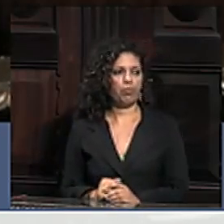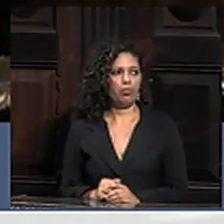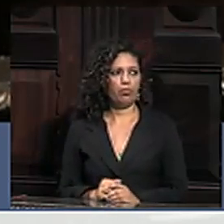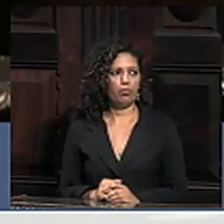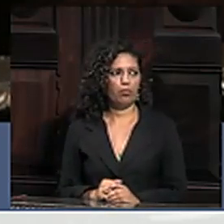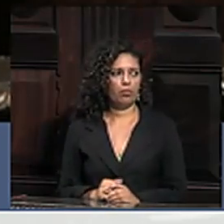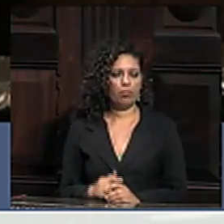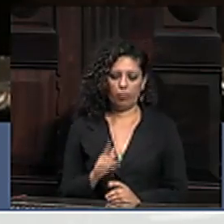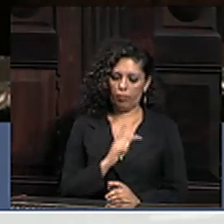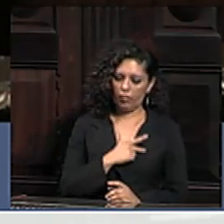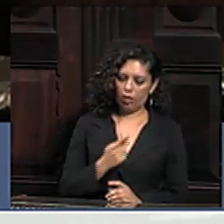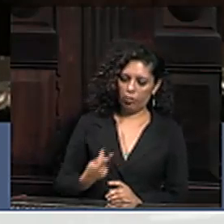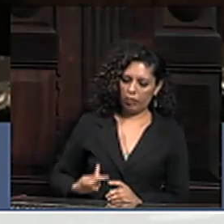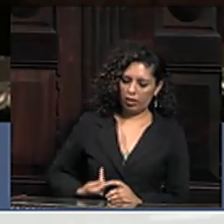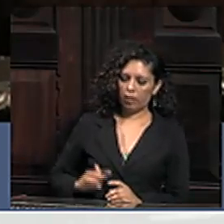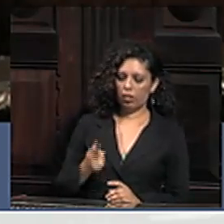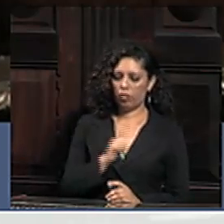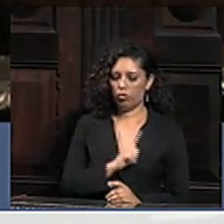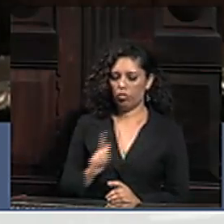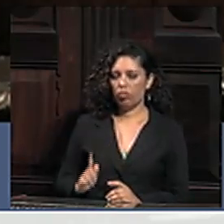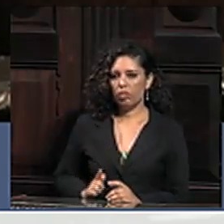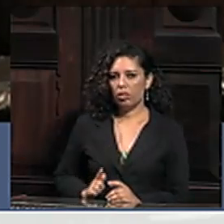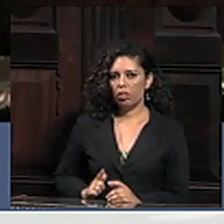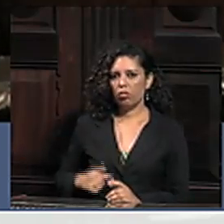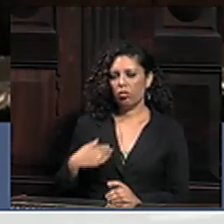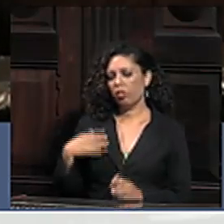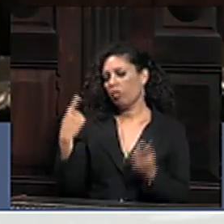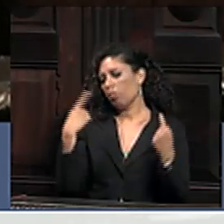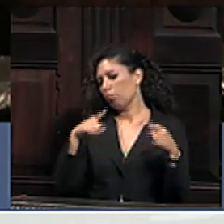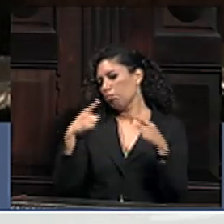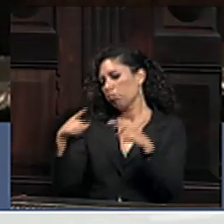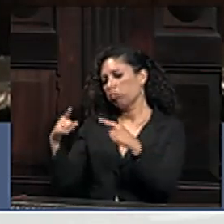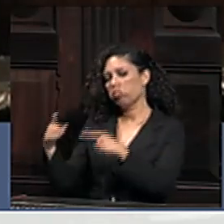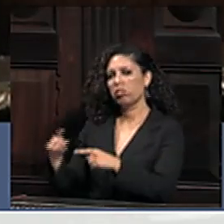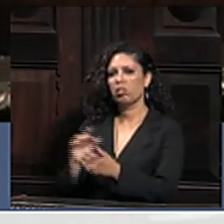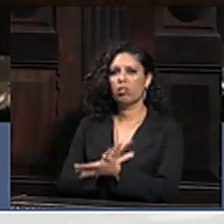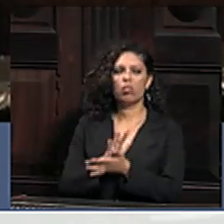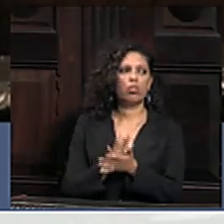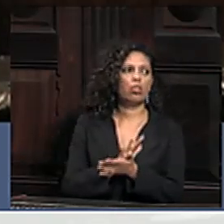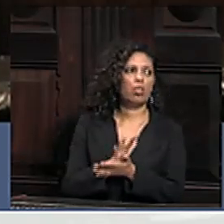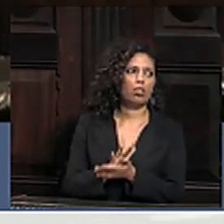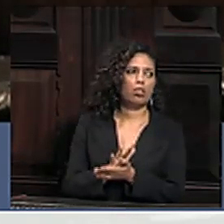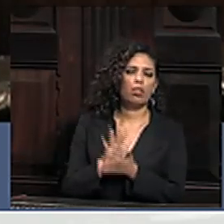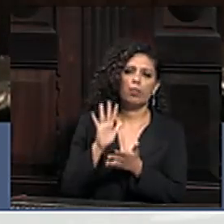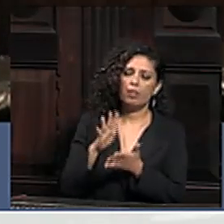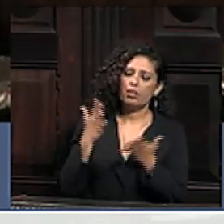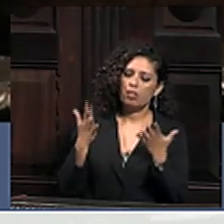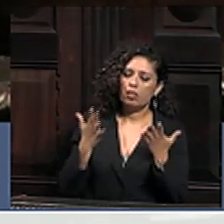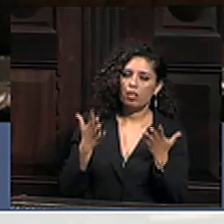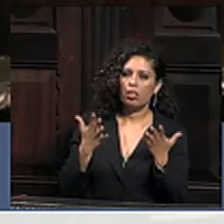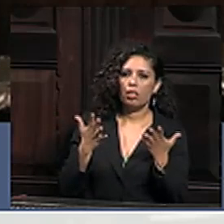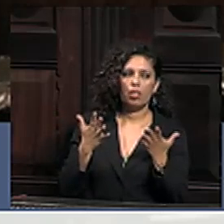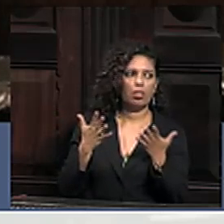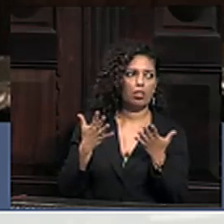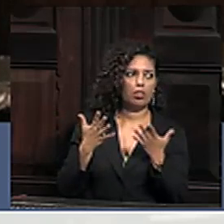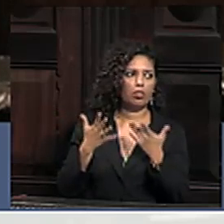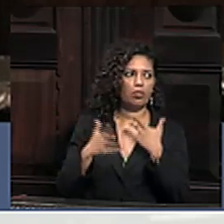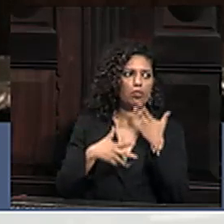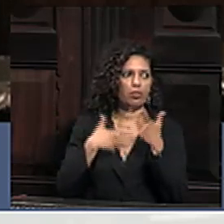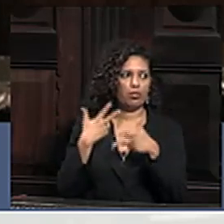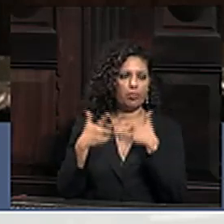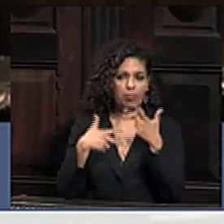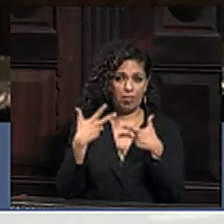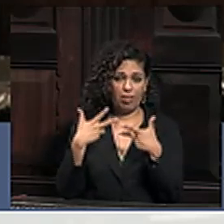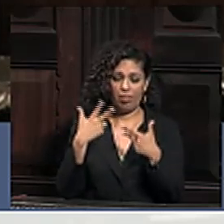de presidente e governadores eleitos de compor suas equipes, mas declarar que é absolutamente previsível